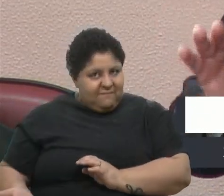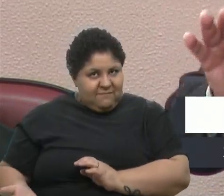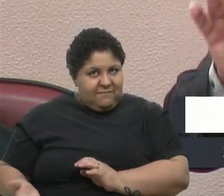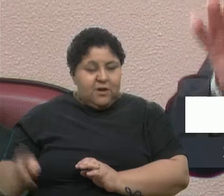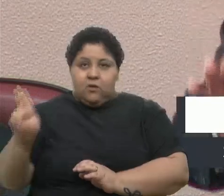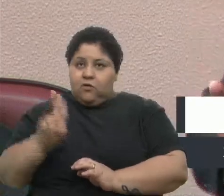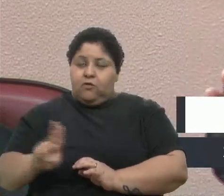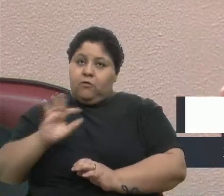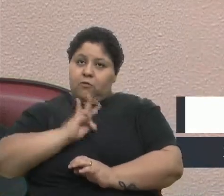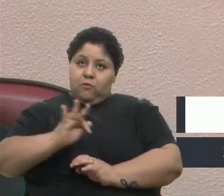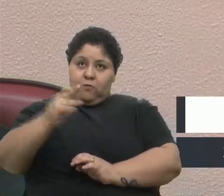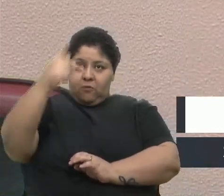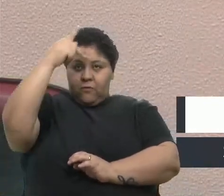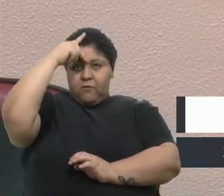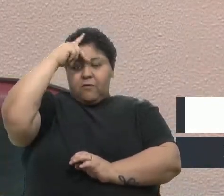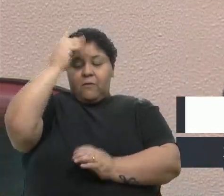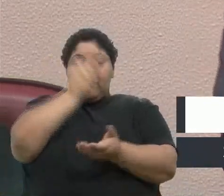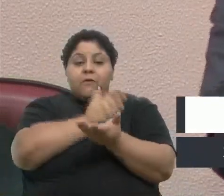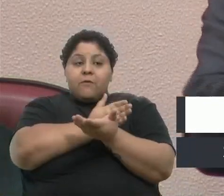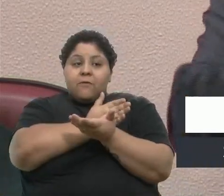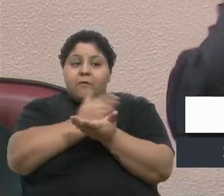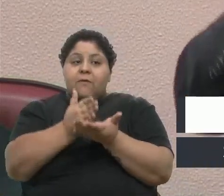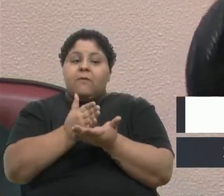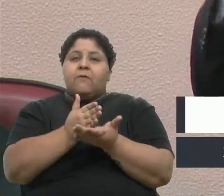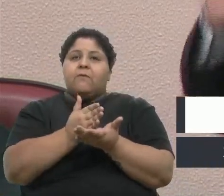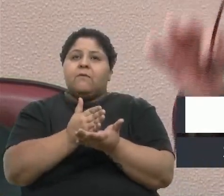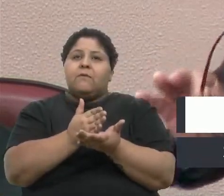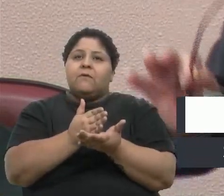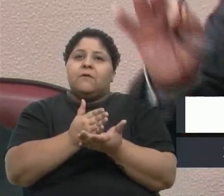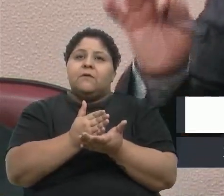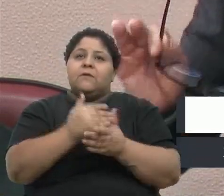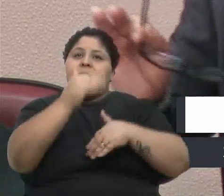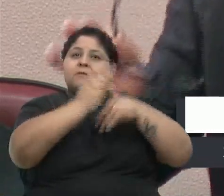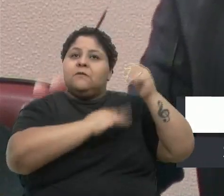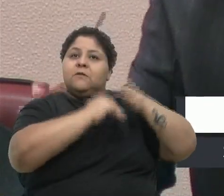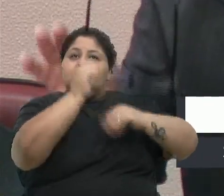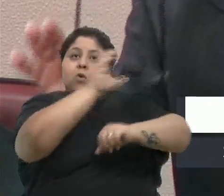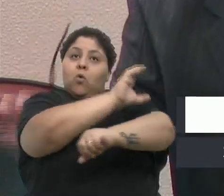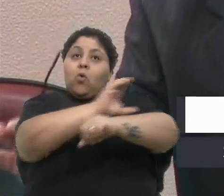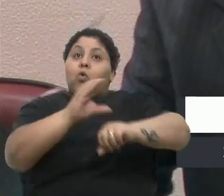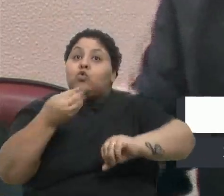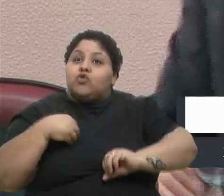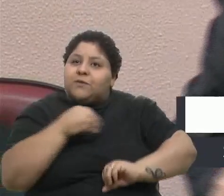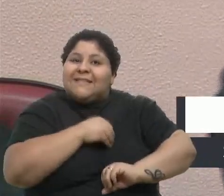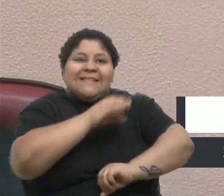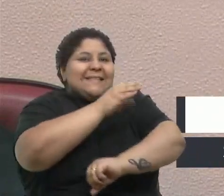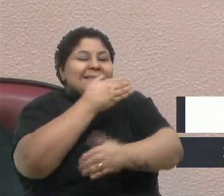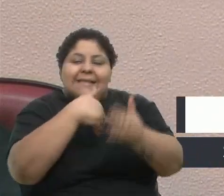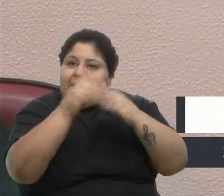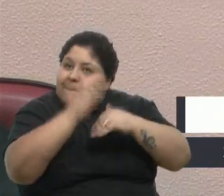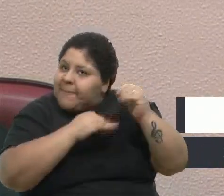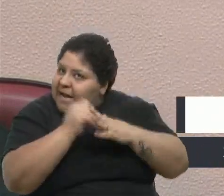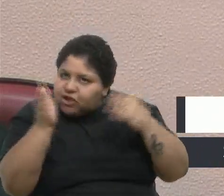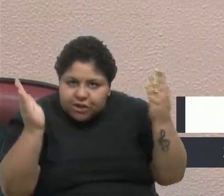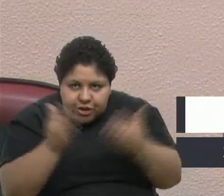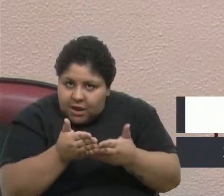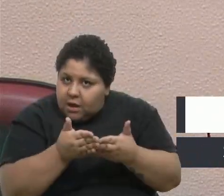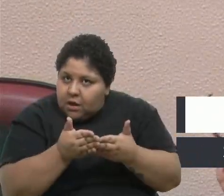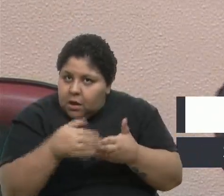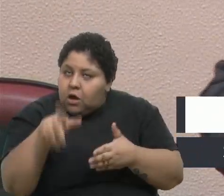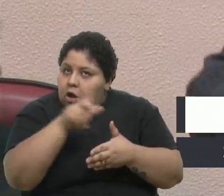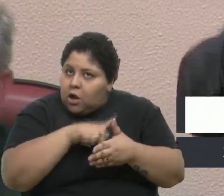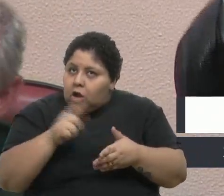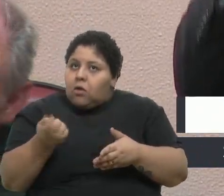Universidade Federal de Pelotas começa na prática o curso de medicina, na prática já. Então nós precisamos construir